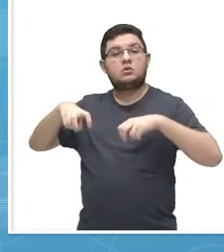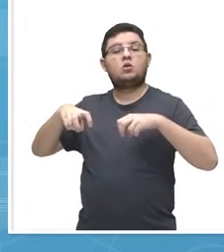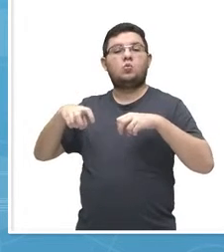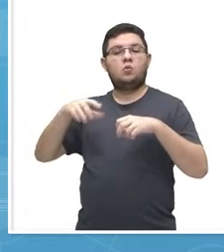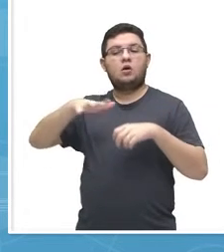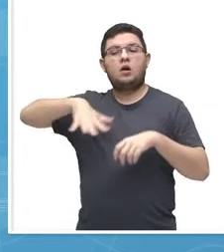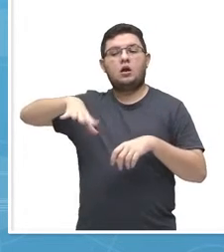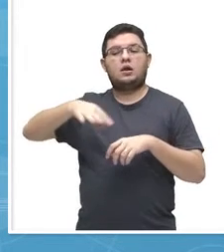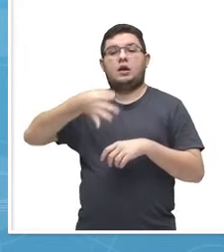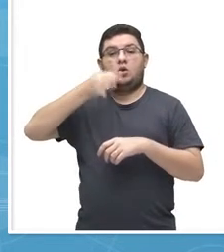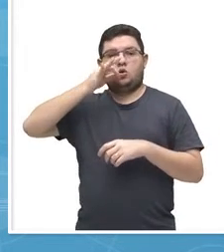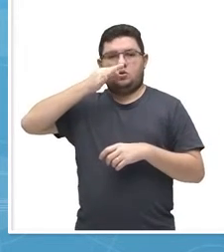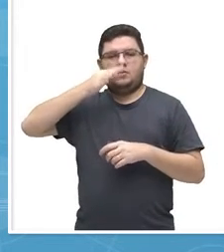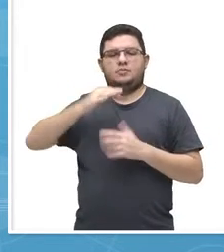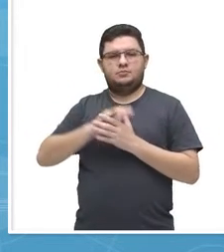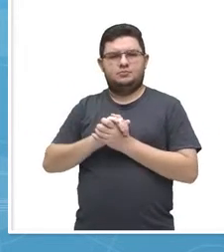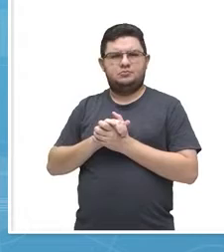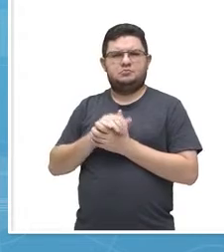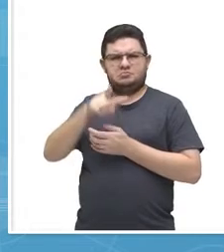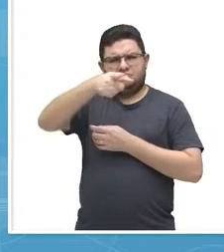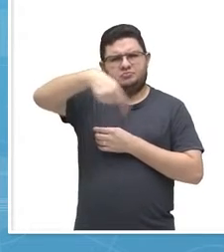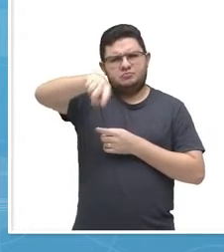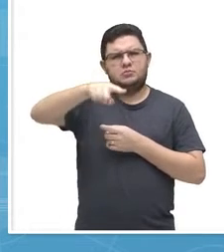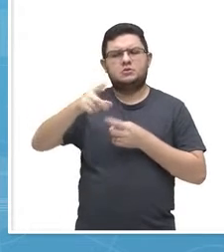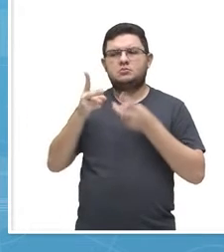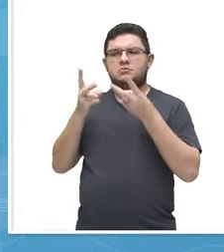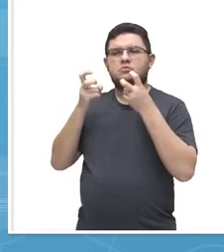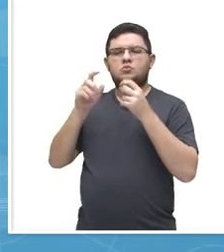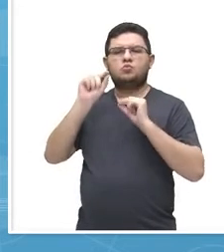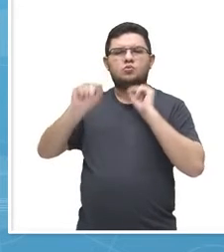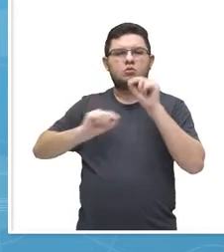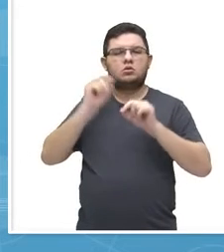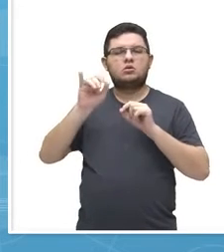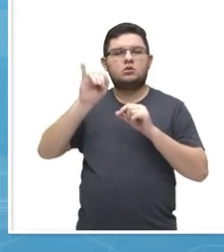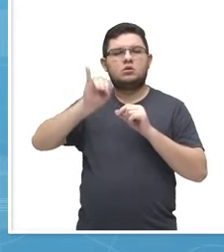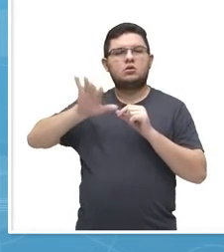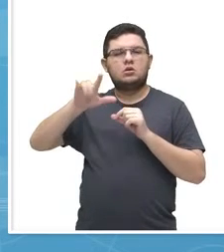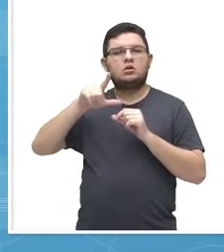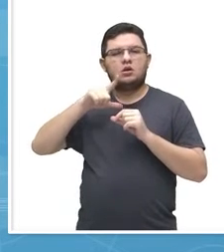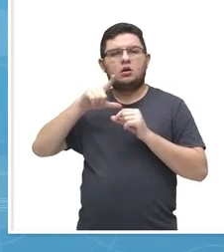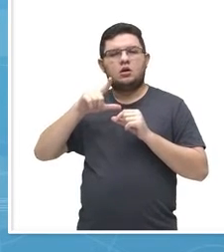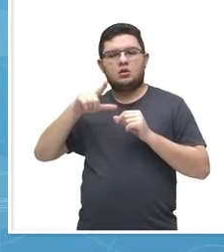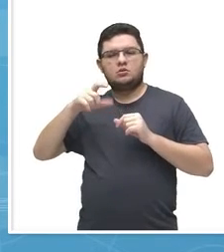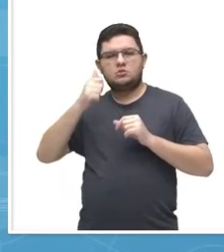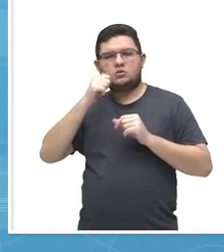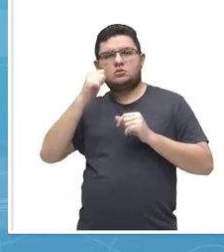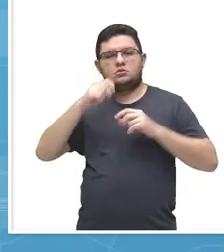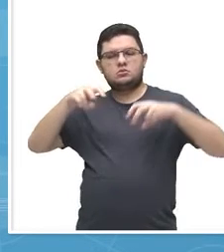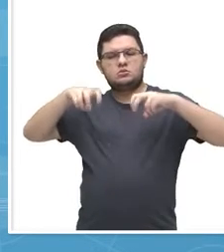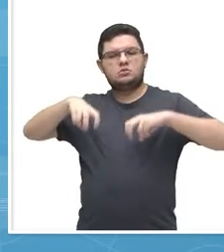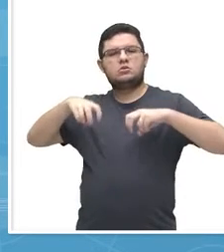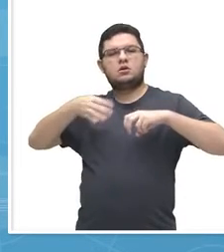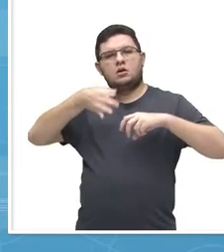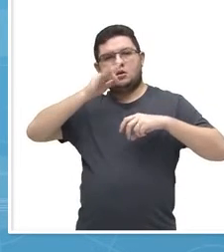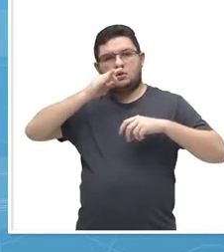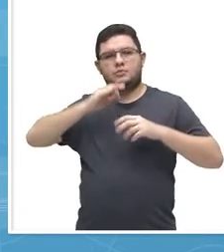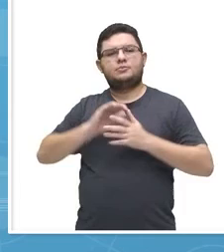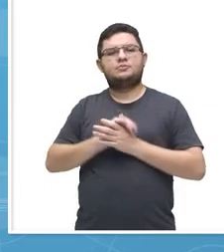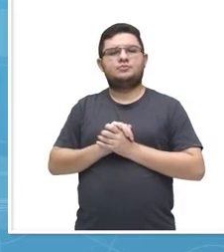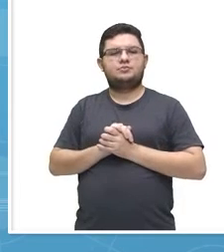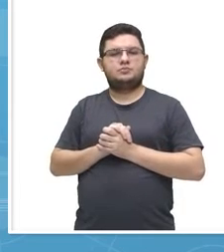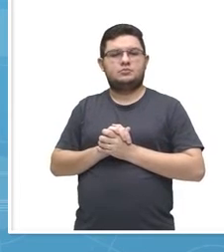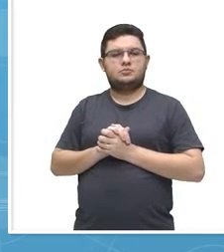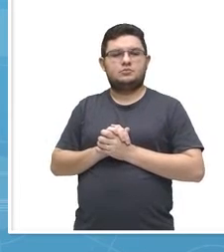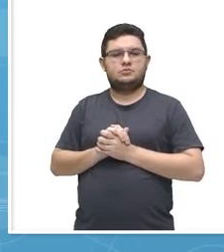mesmo, tá? Ali vocês puderam observar pela imagem, né? Pelo ambiente, pelo que tinha na mesa. Então, numa cafeteria. E Danny e Victoria